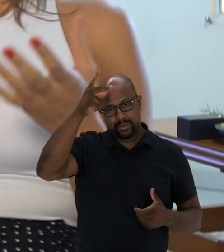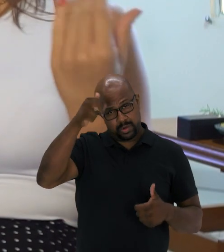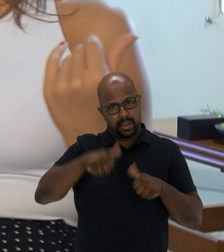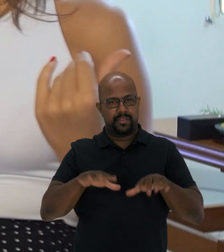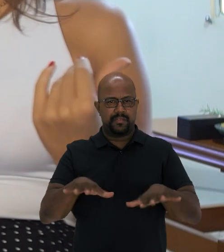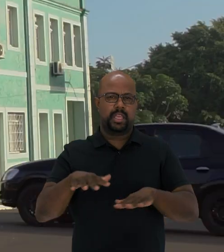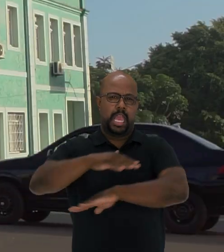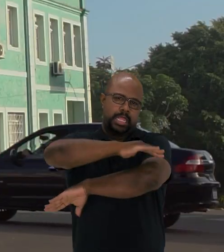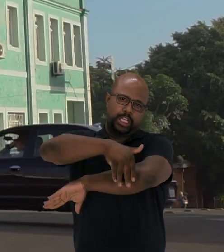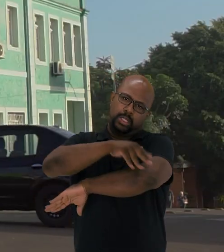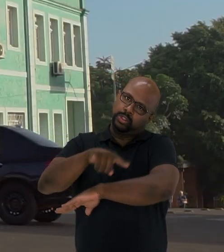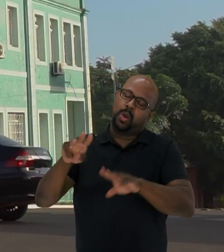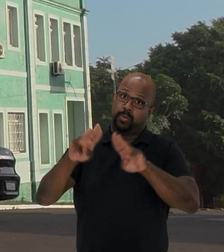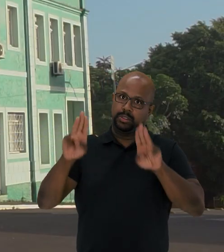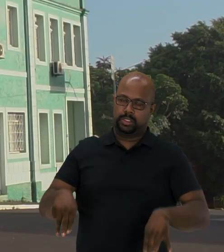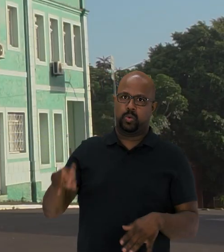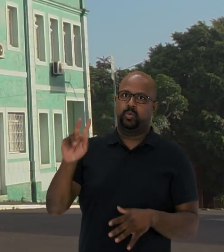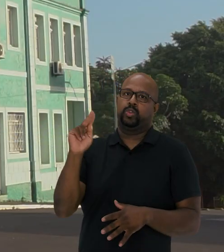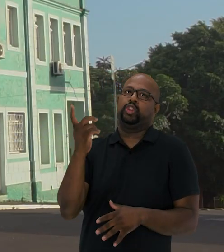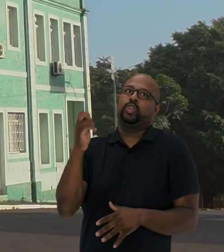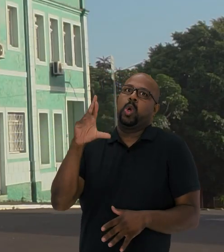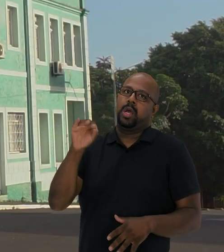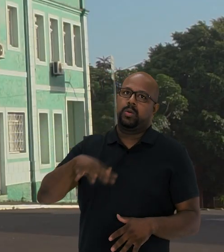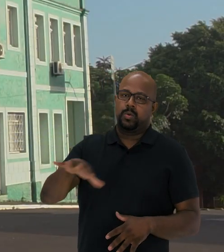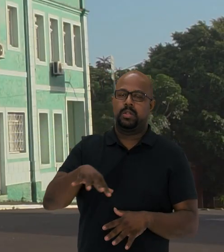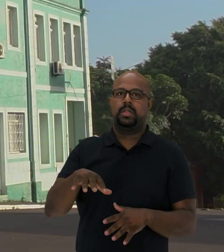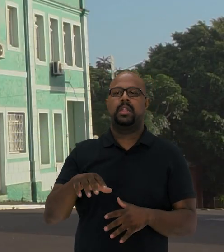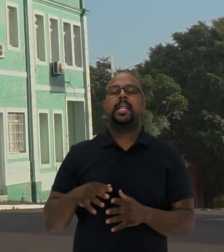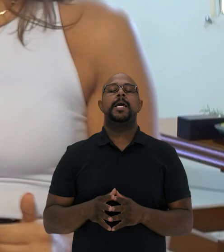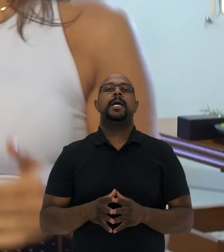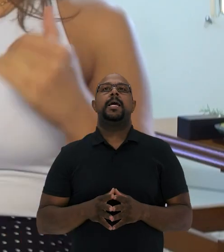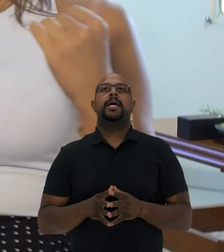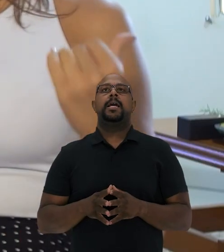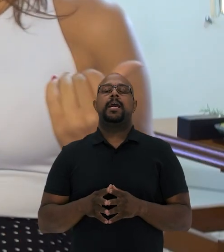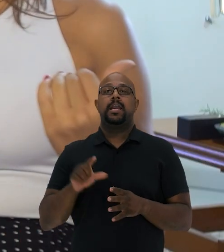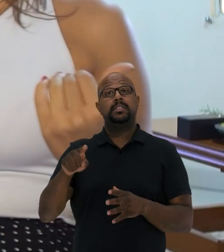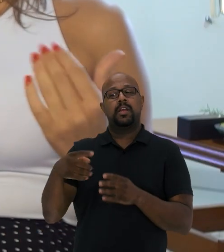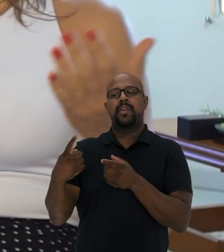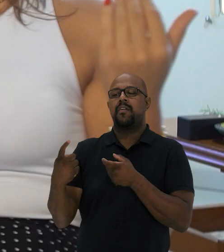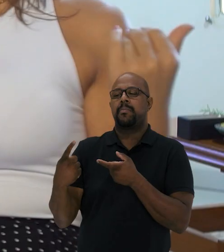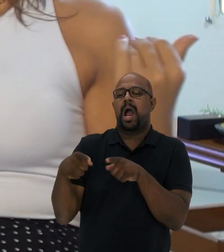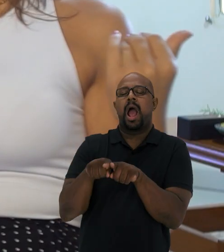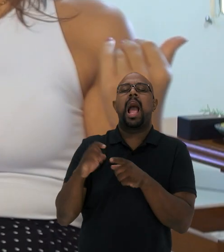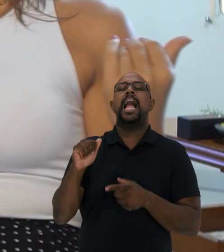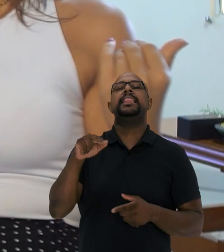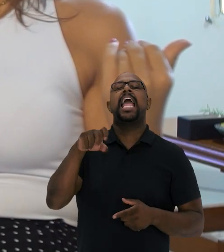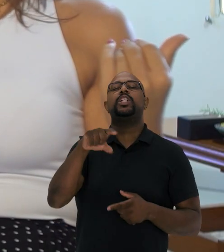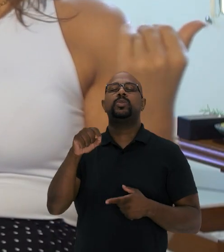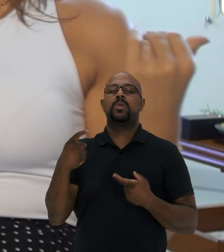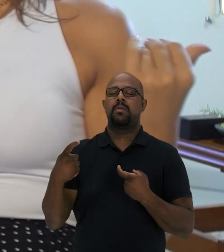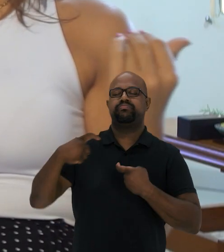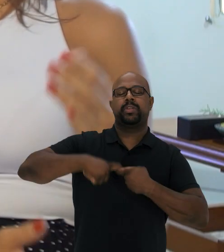aqui na esquina onde hoje é o Museu Histórico, né, na rua Fernando Ferrari, 164. Eles ficavam anexos,